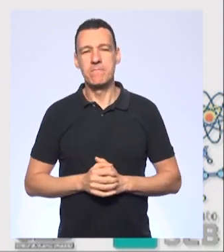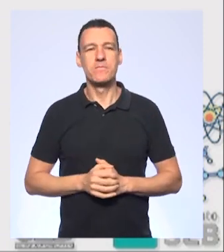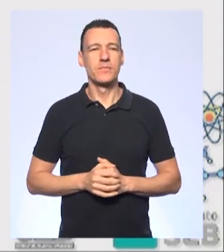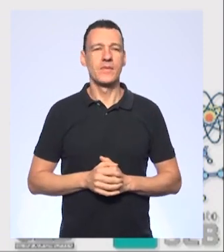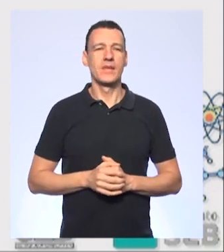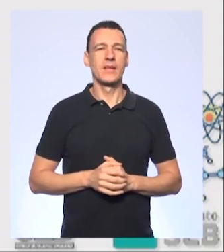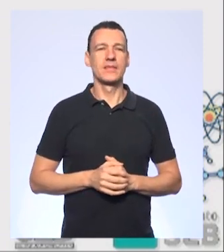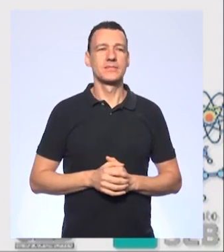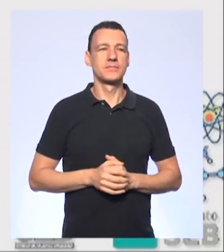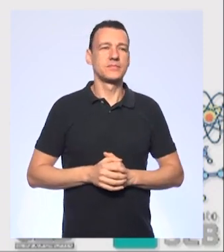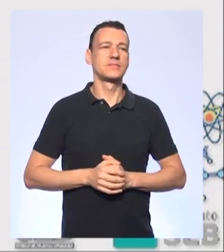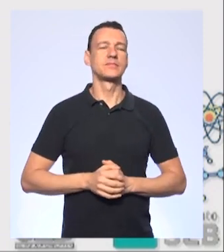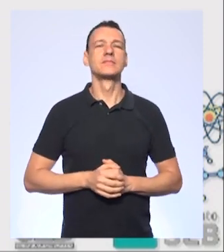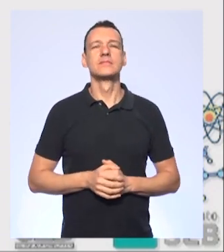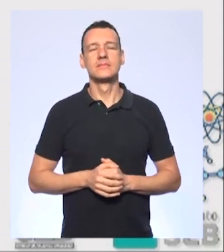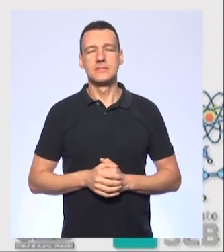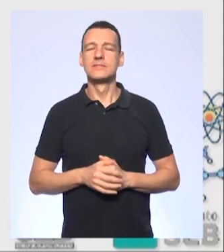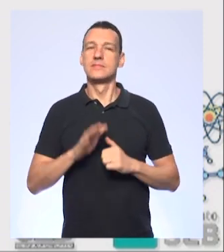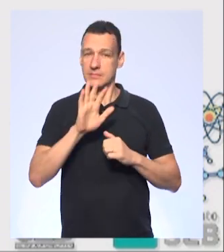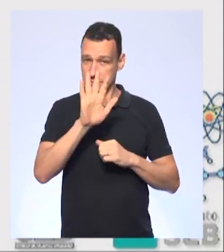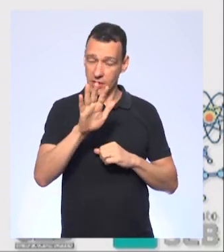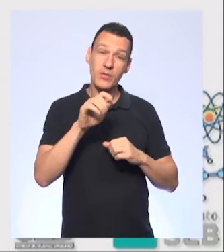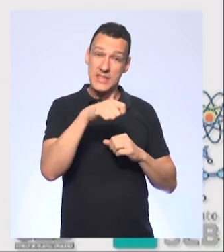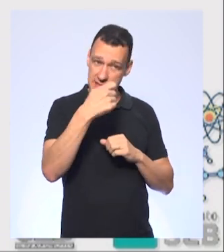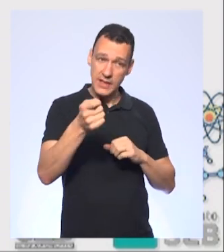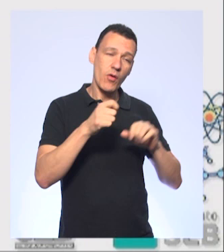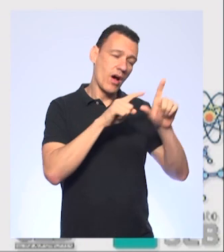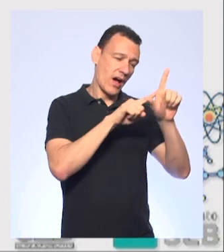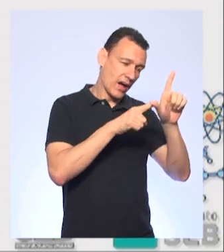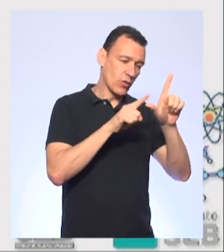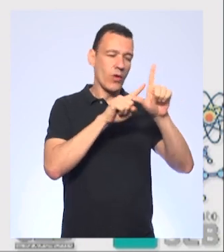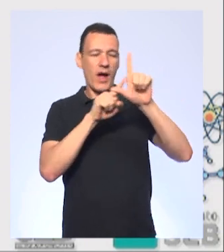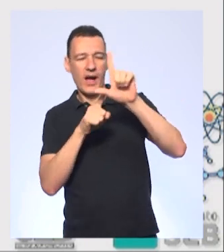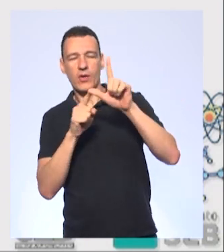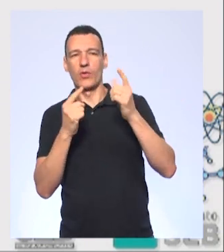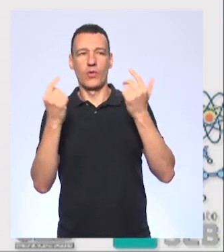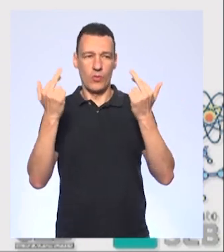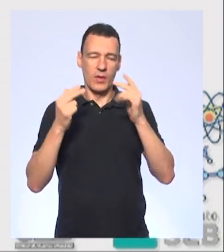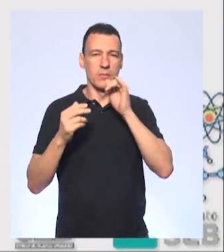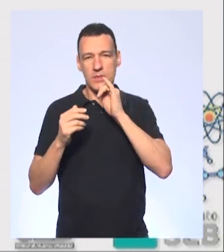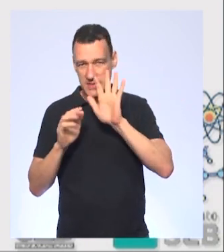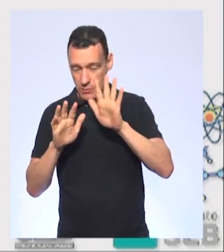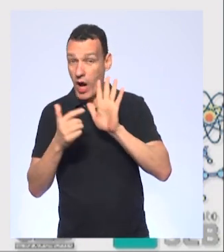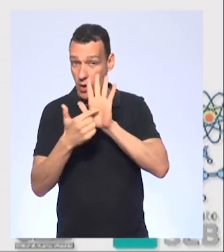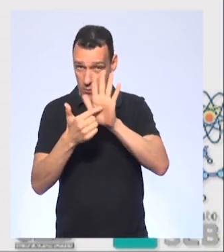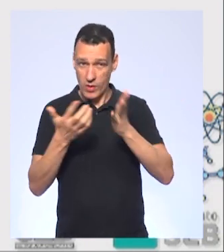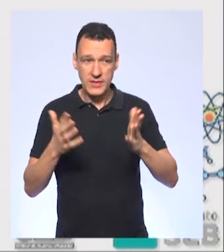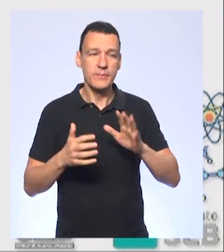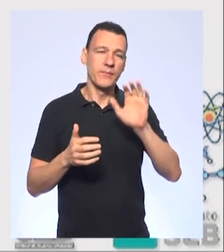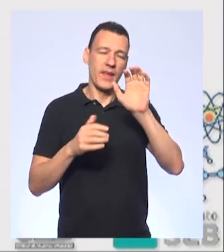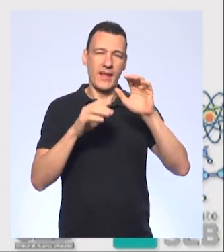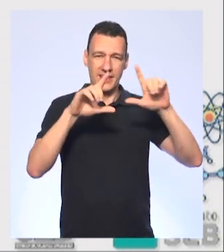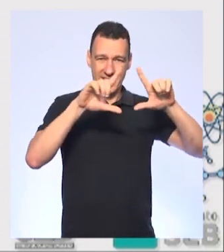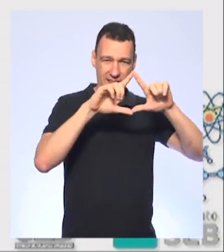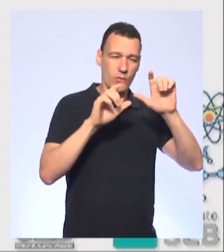junto. Esse é o caso ângulo-ângulo. Dá uma olhada. Você tem um triângulo aí chamado ABC.